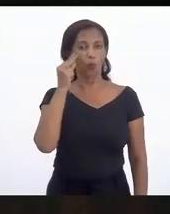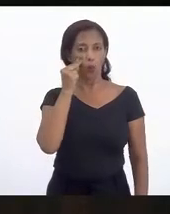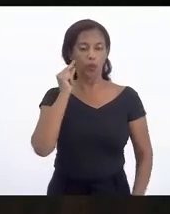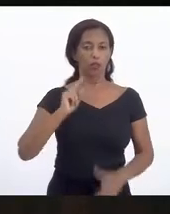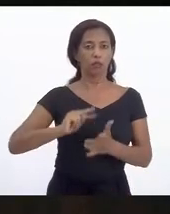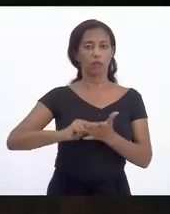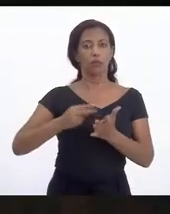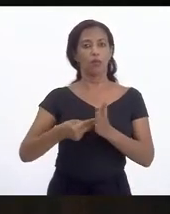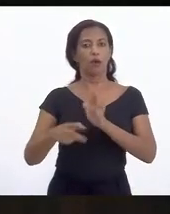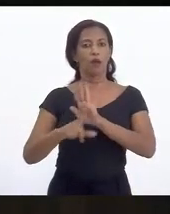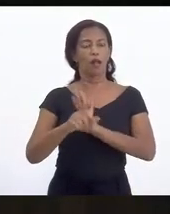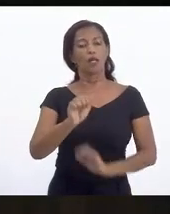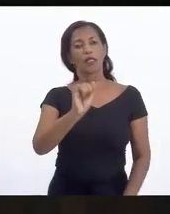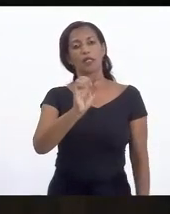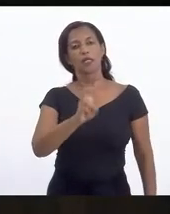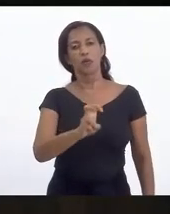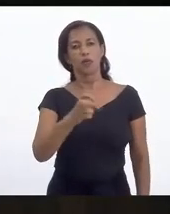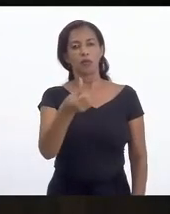altera a lei